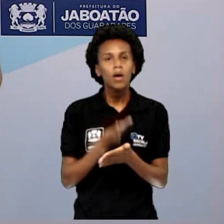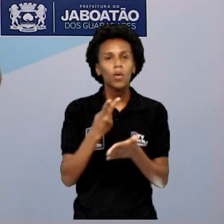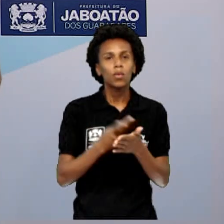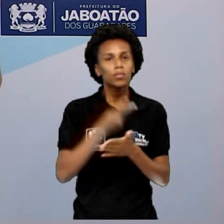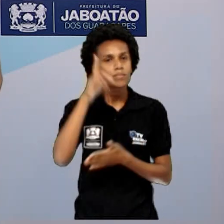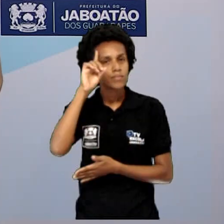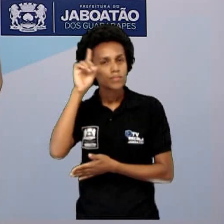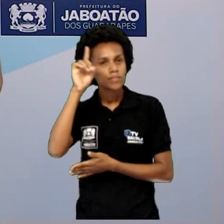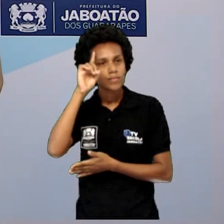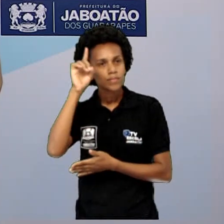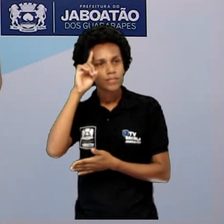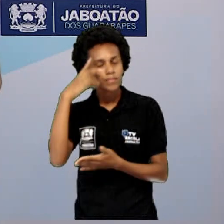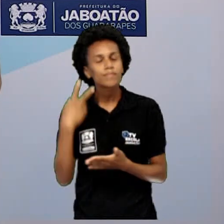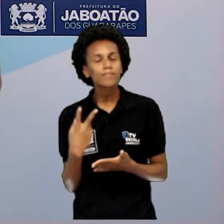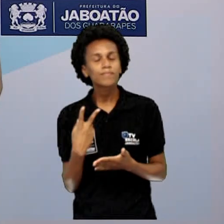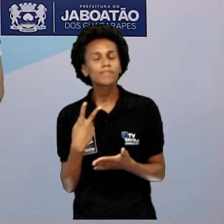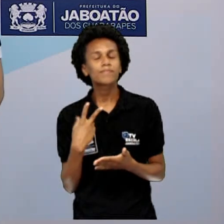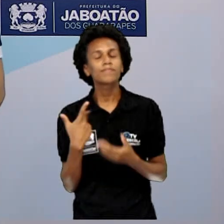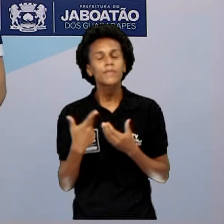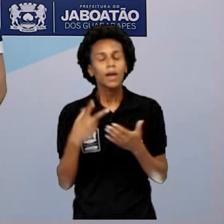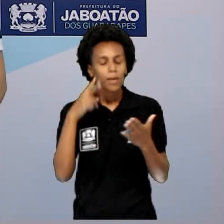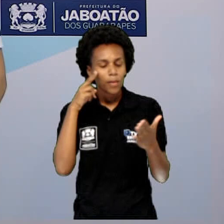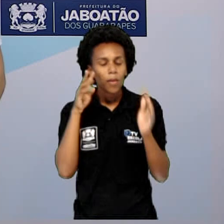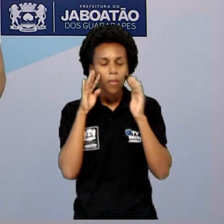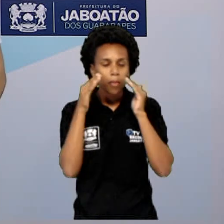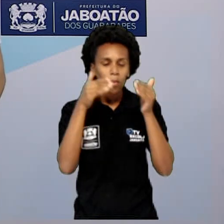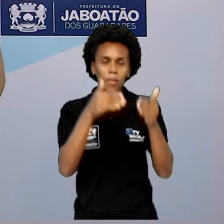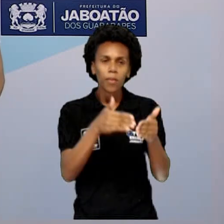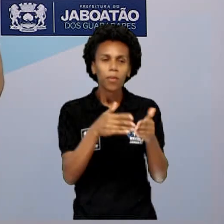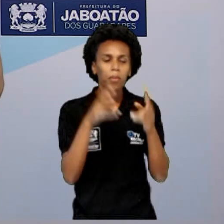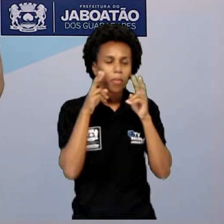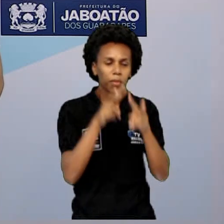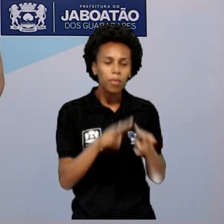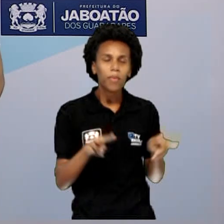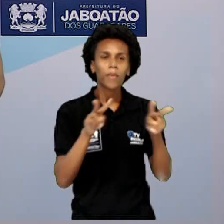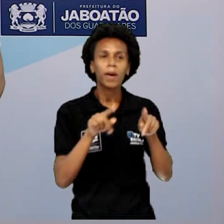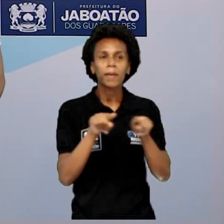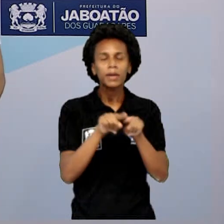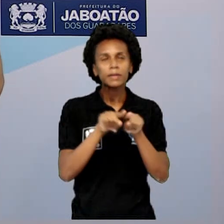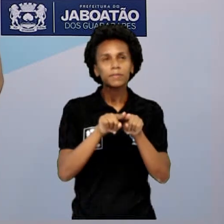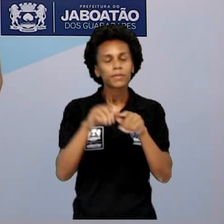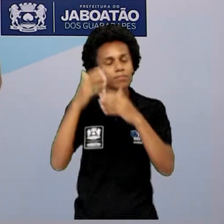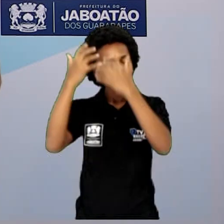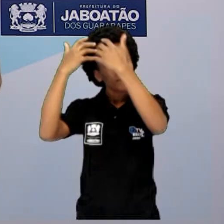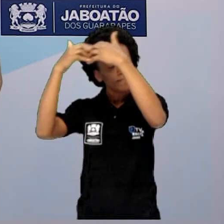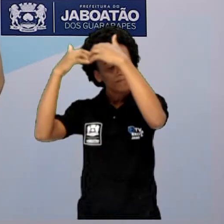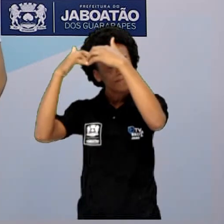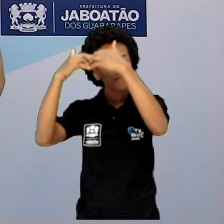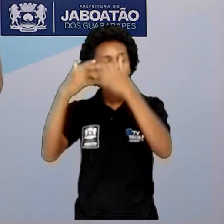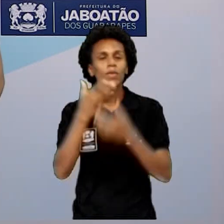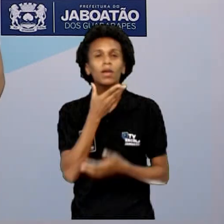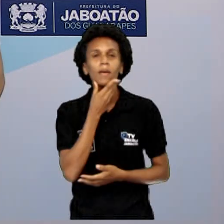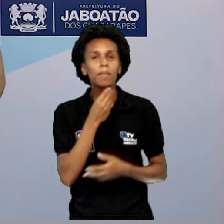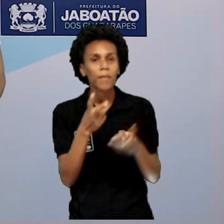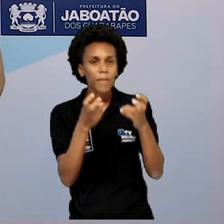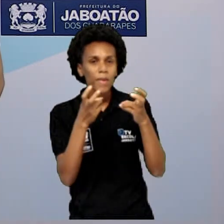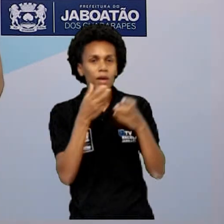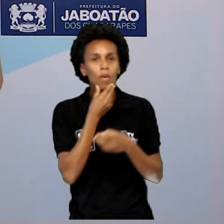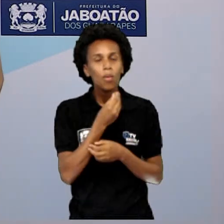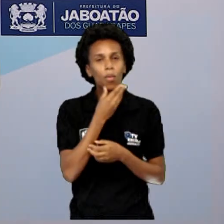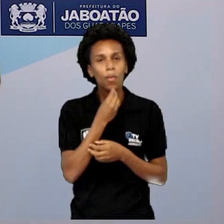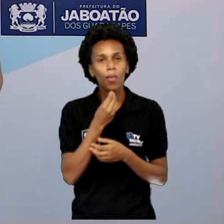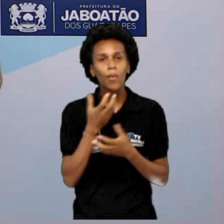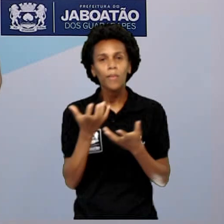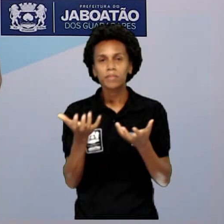tem o objetivo de nos levar à reflexão. Perceba que o homem nu aqui queria tanto se livrar do cobrador e acabou justamente nas